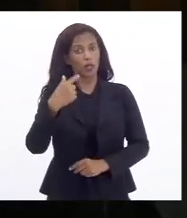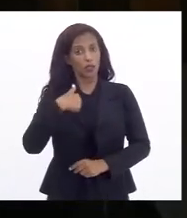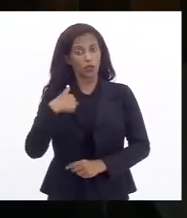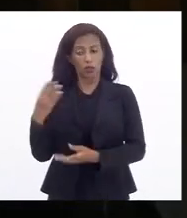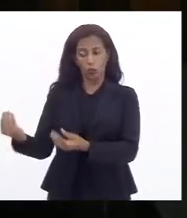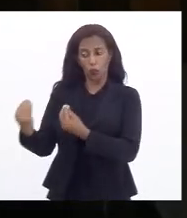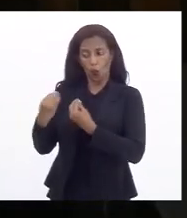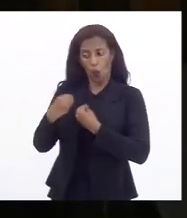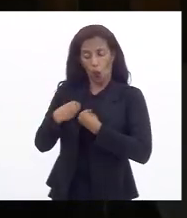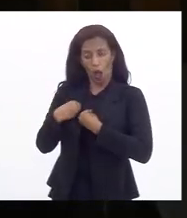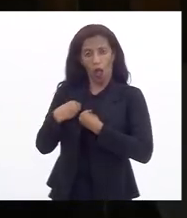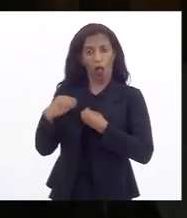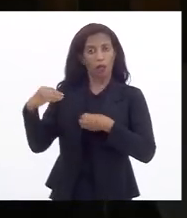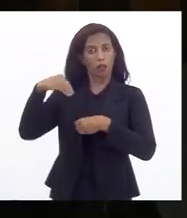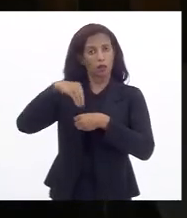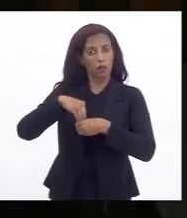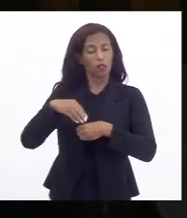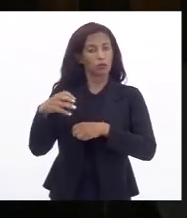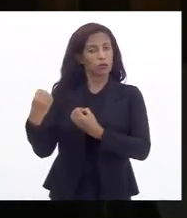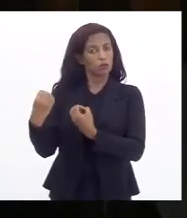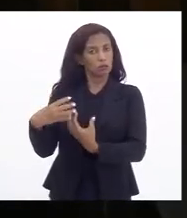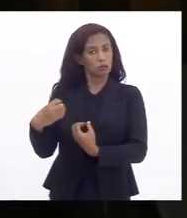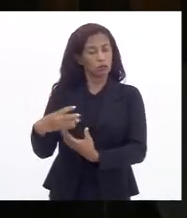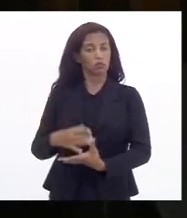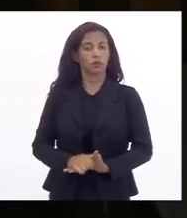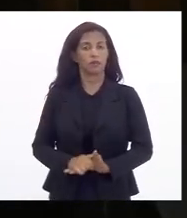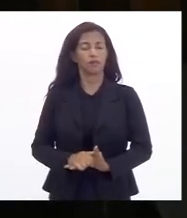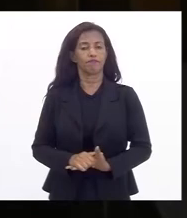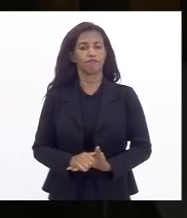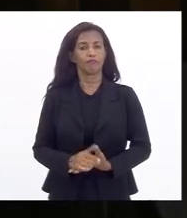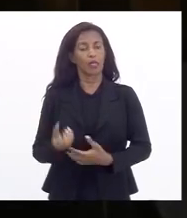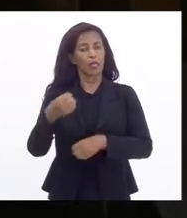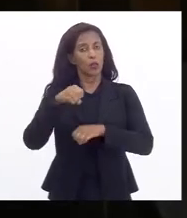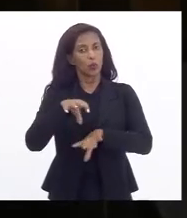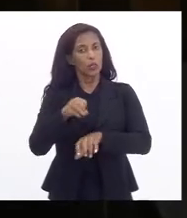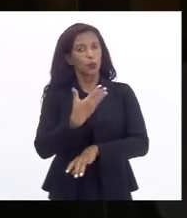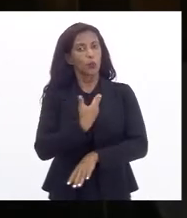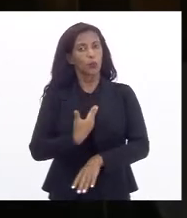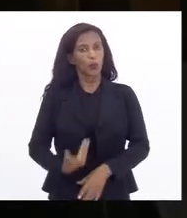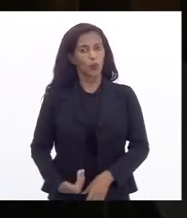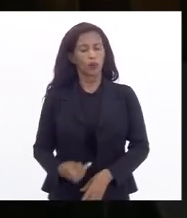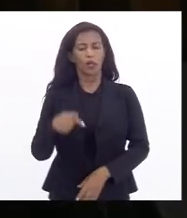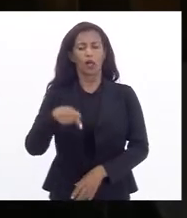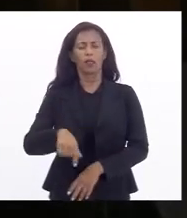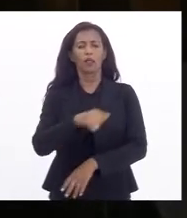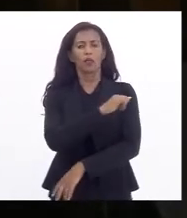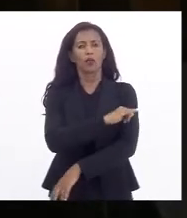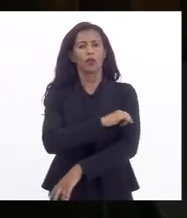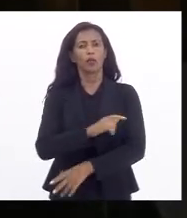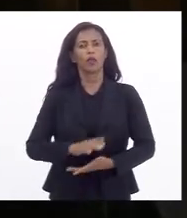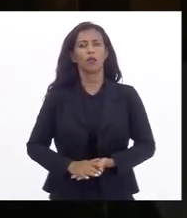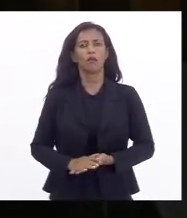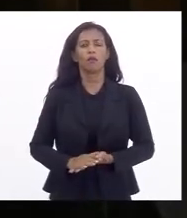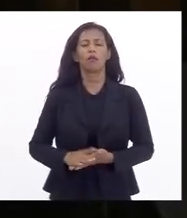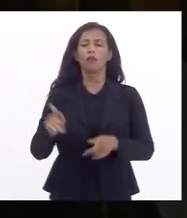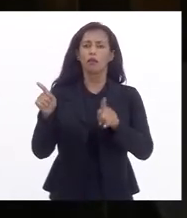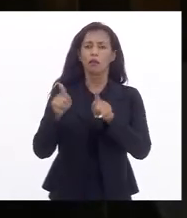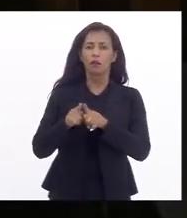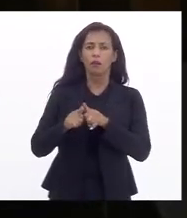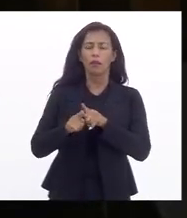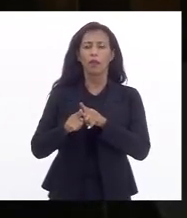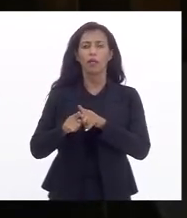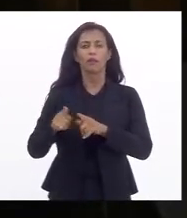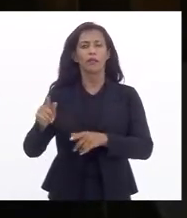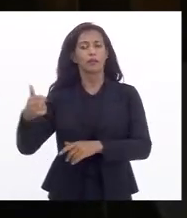tive através da educação através da educação pública no Rio de Janeiro a gente vai estar priorizando também